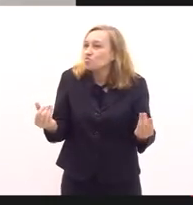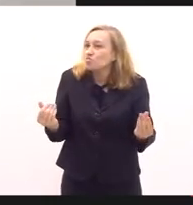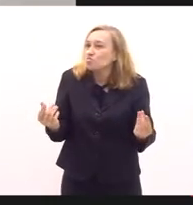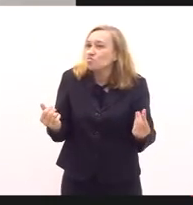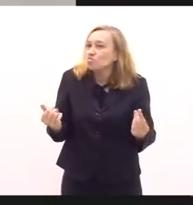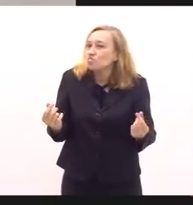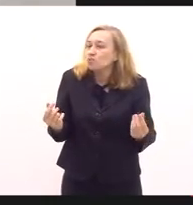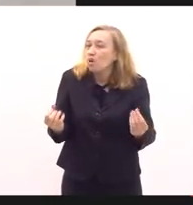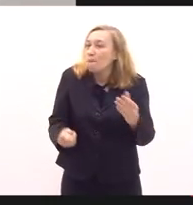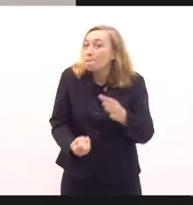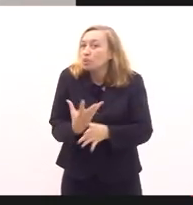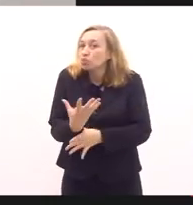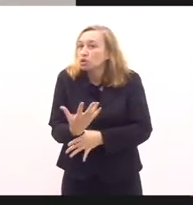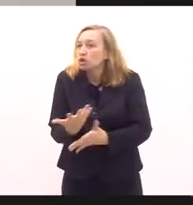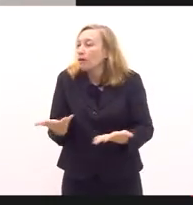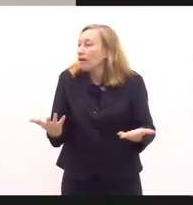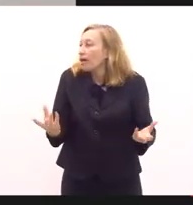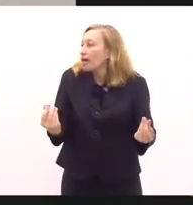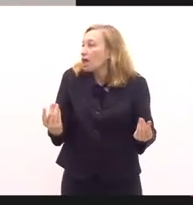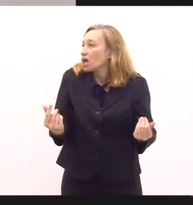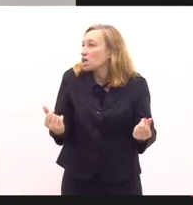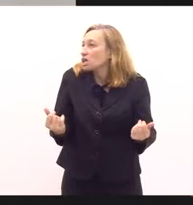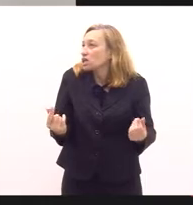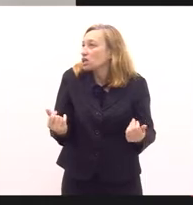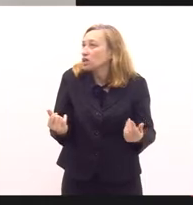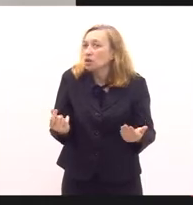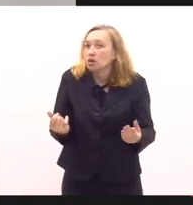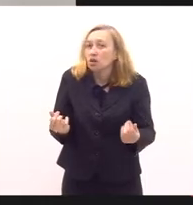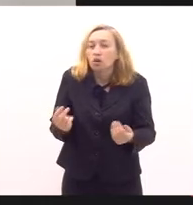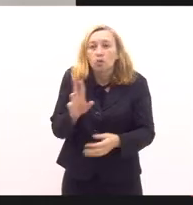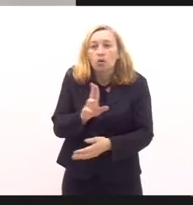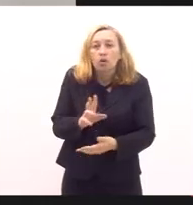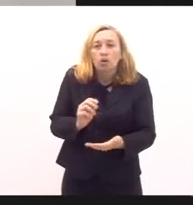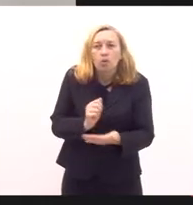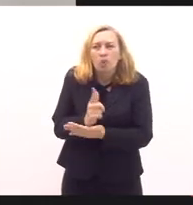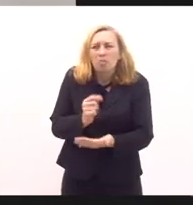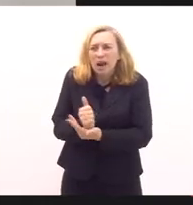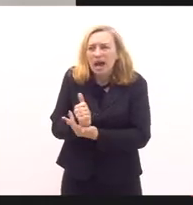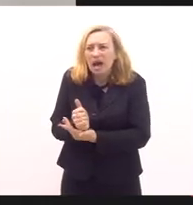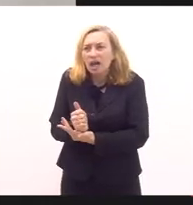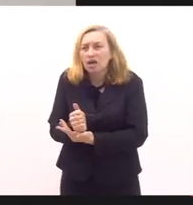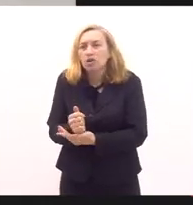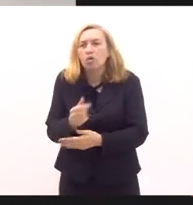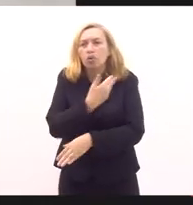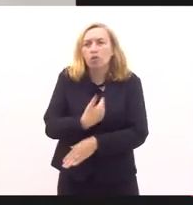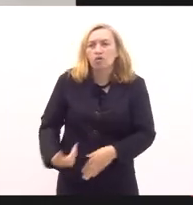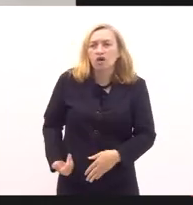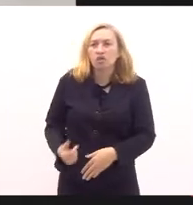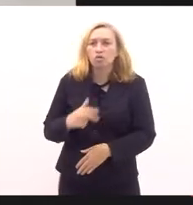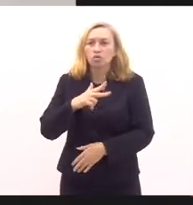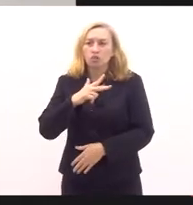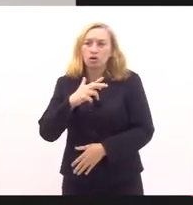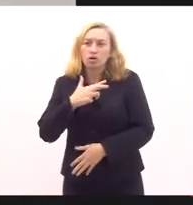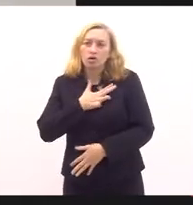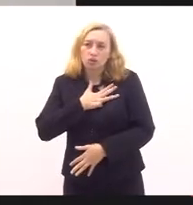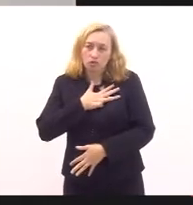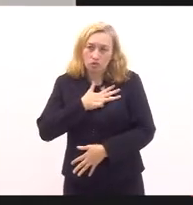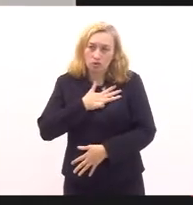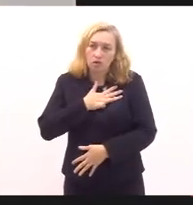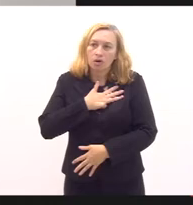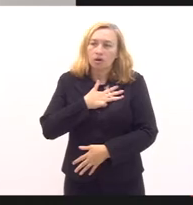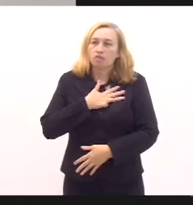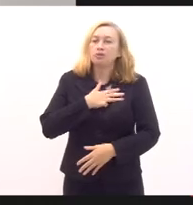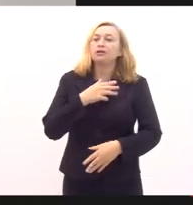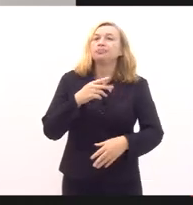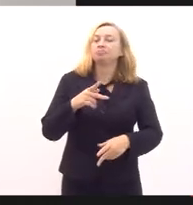a sua produção consumida. Então, o governo Lula foi um governo de